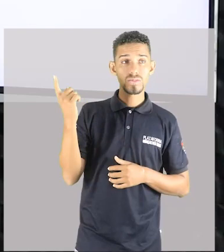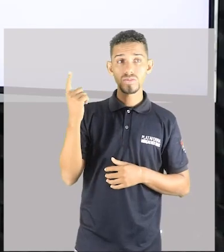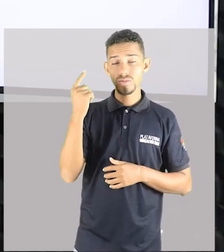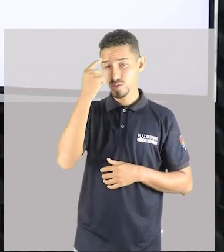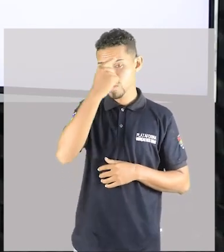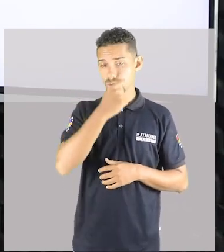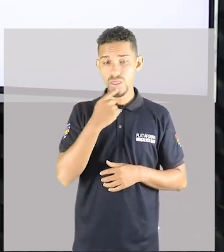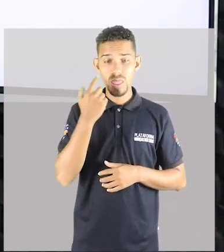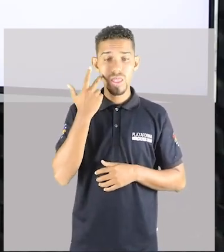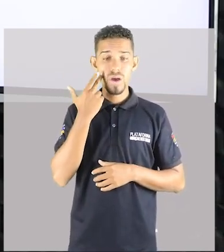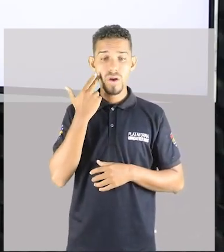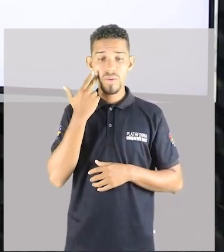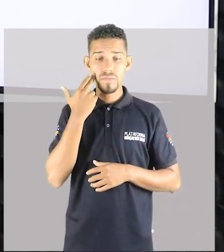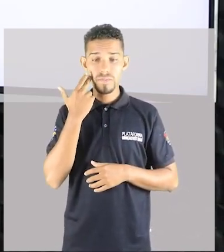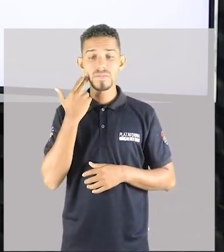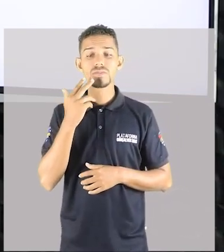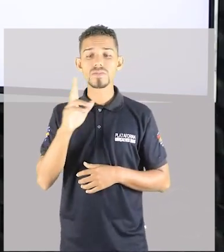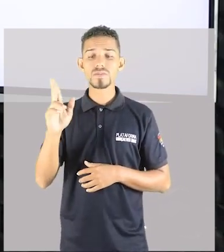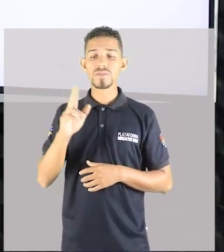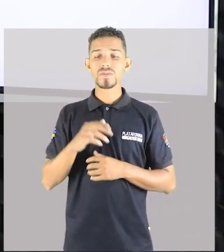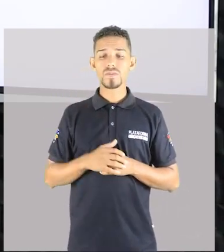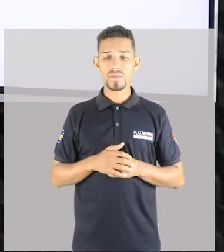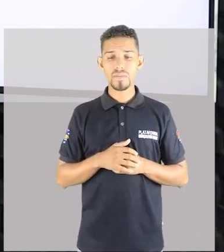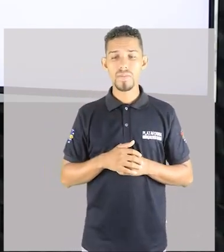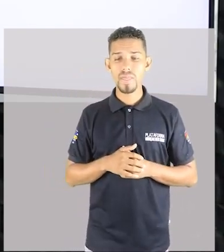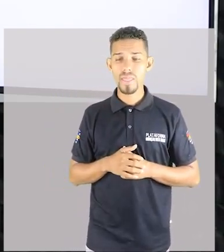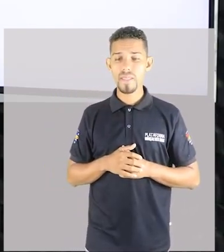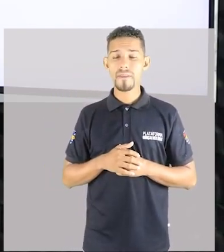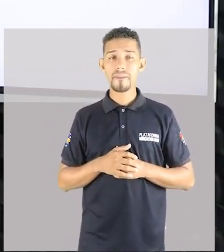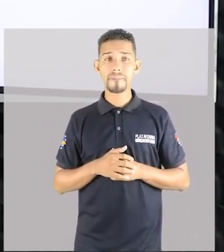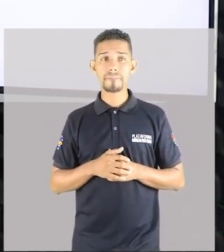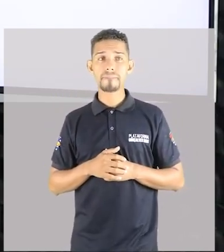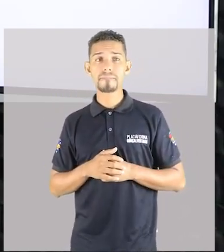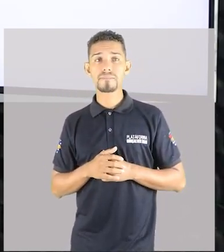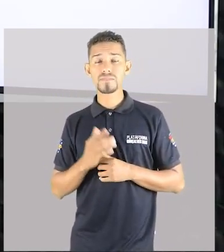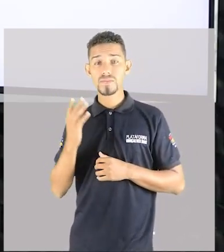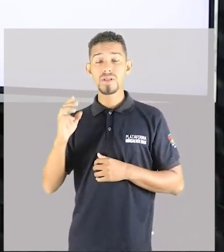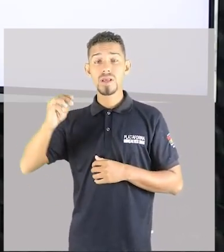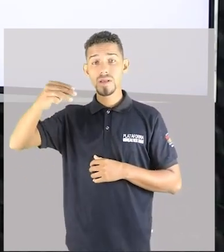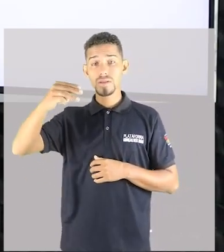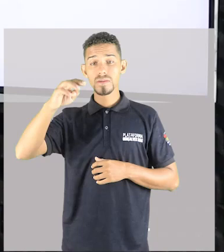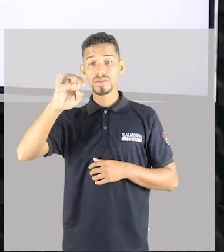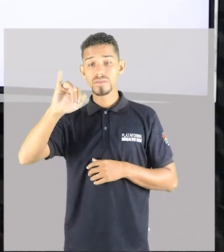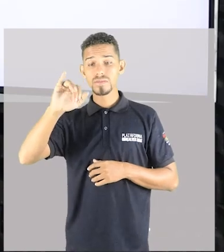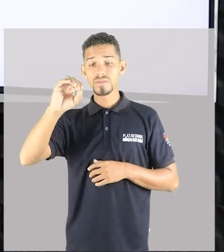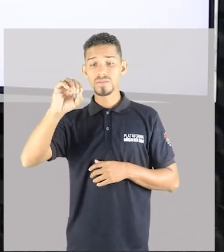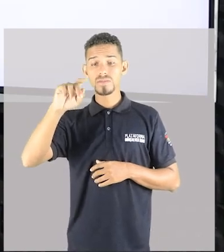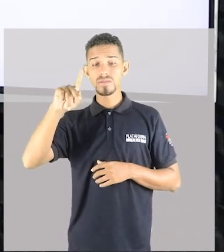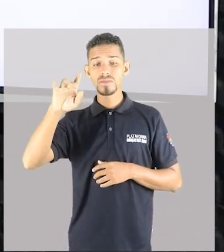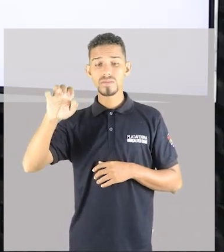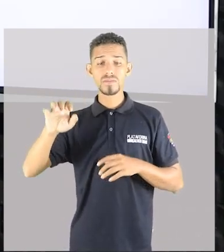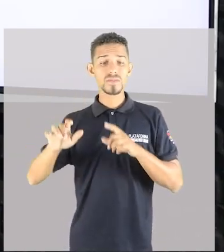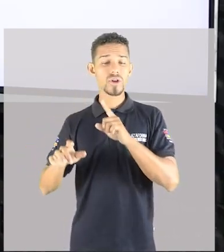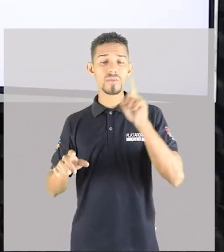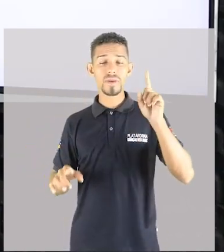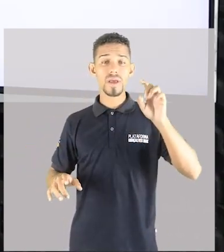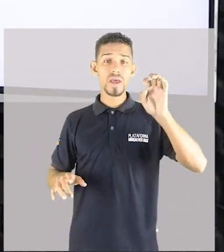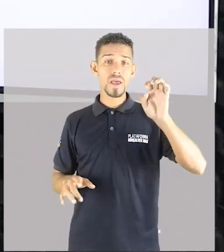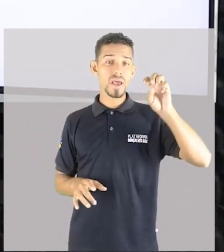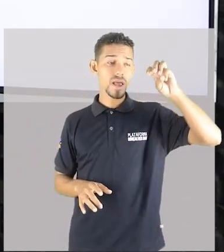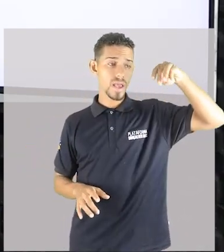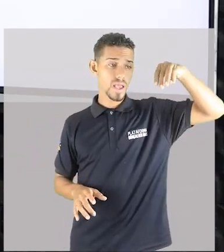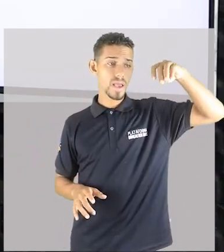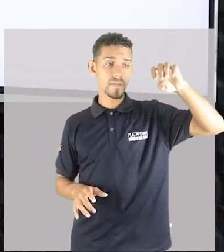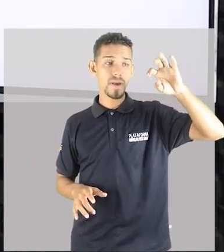olho que a gente chama de emétrope, tá? Aqui o olho míope é um olho amétrope. Então esse aqui é